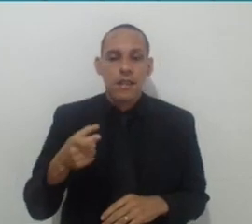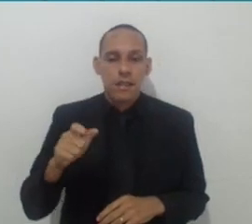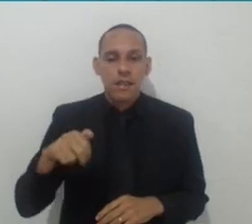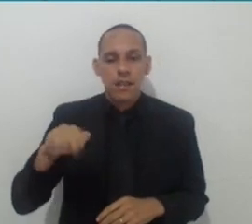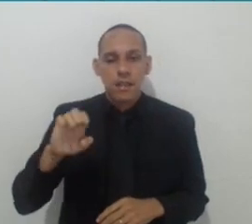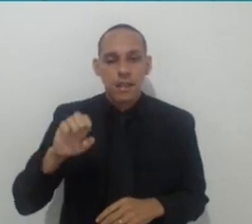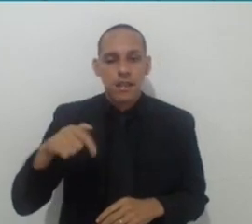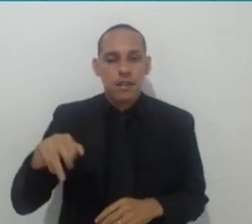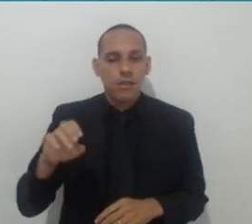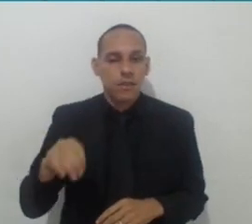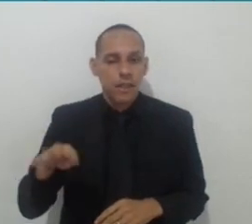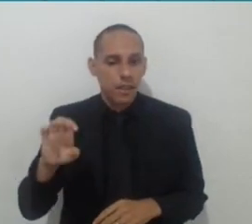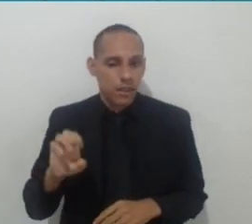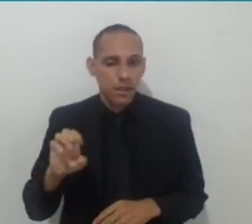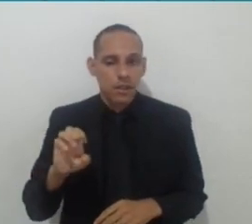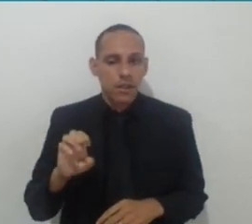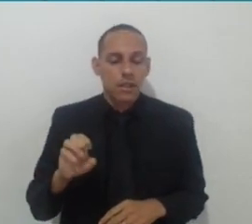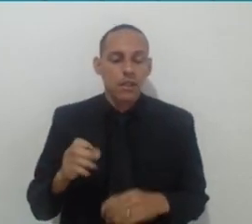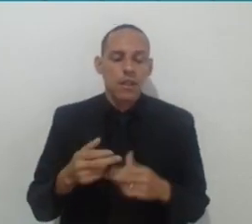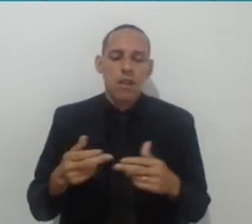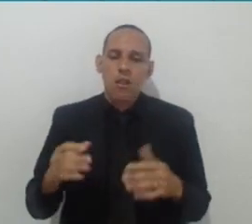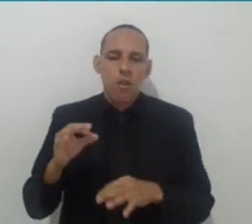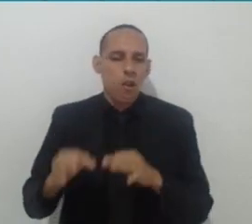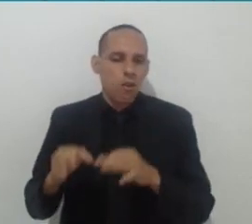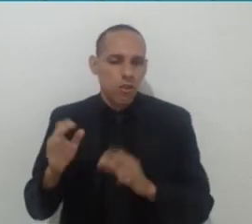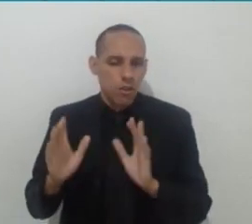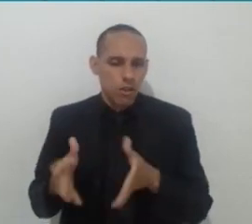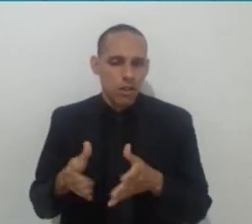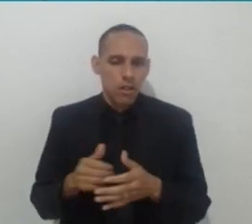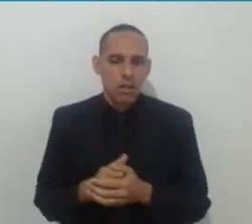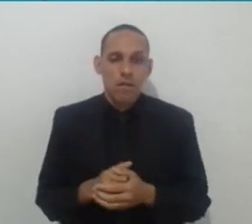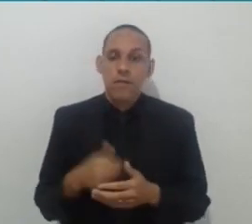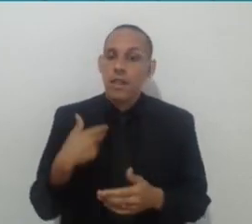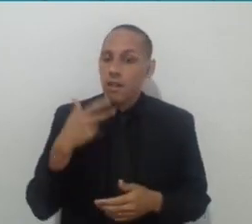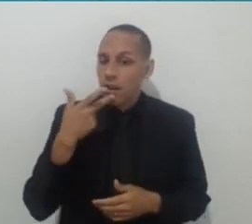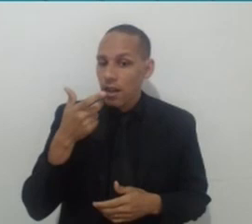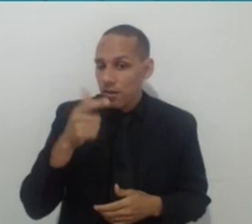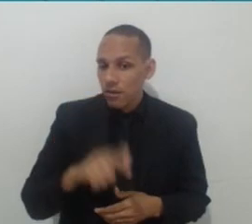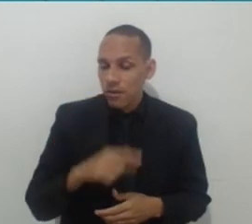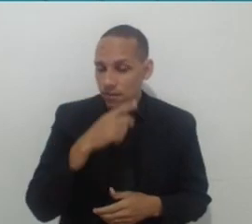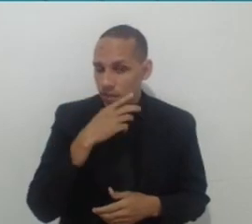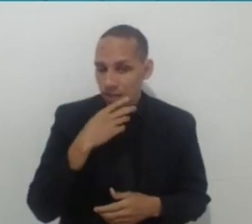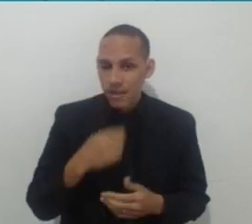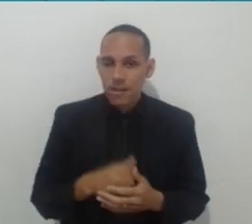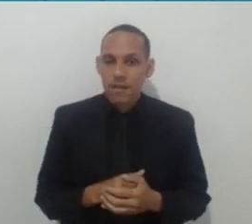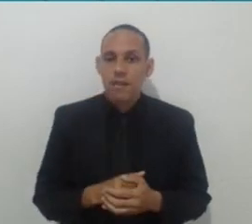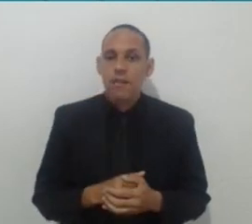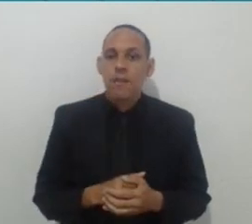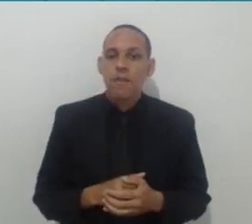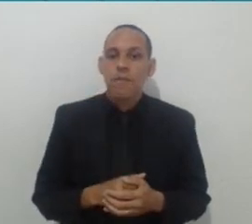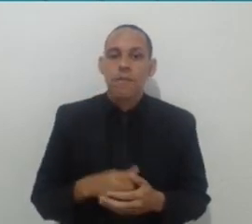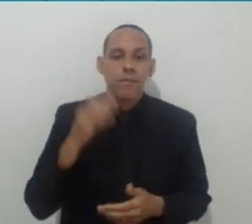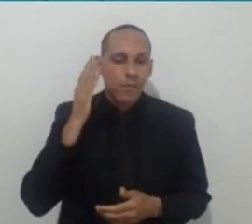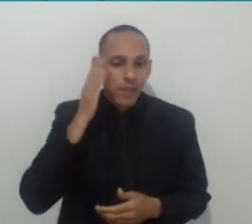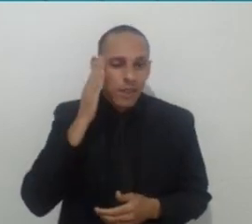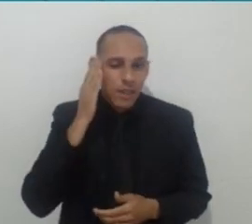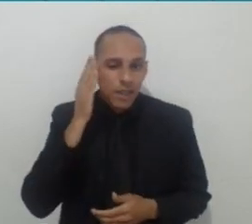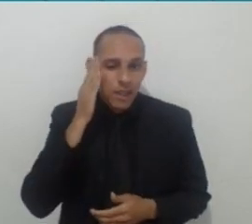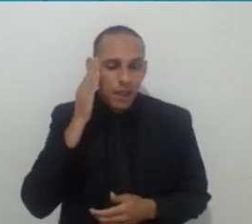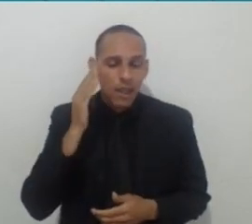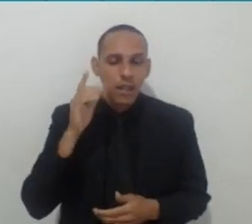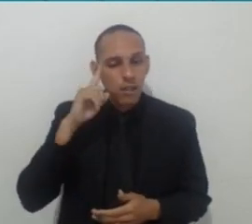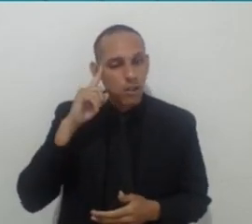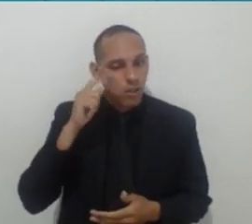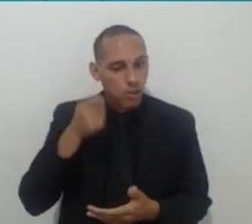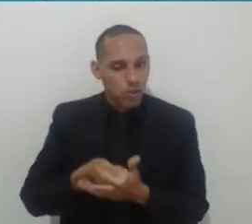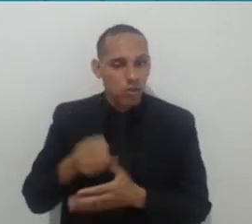limites da ação e da coisa julgada, em que pese, repito, expressa a ciência do duto juízo impetrado acerca da decisão colatada